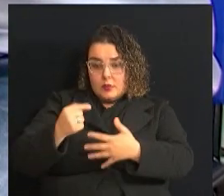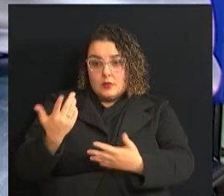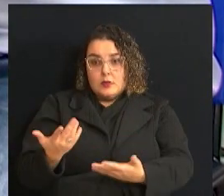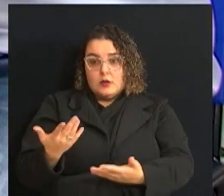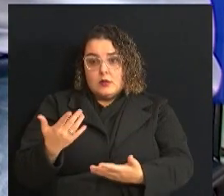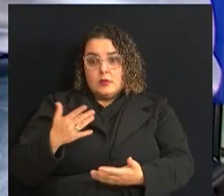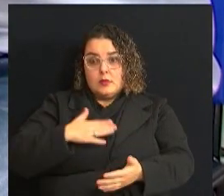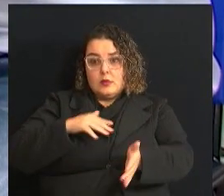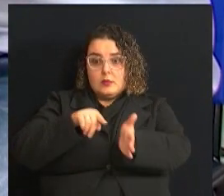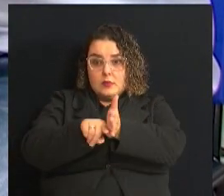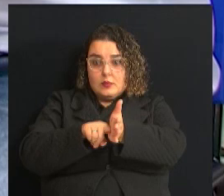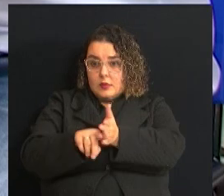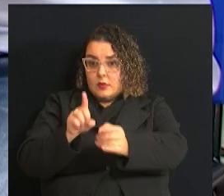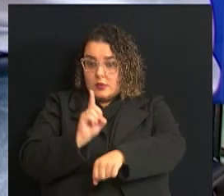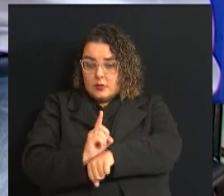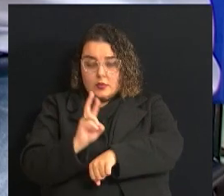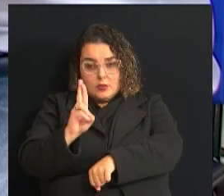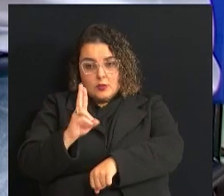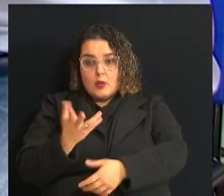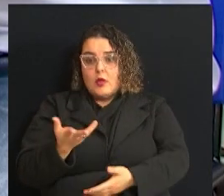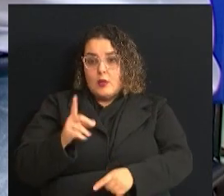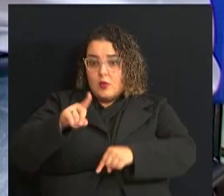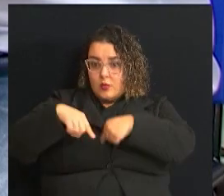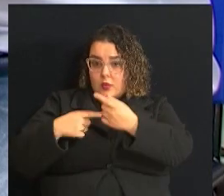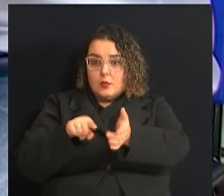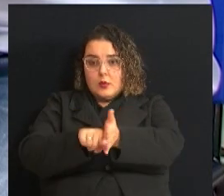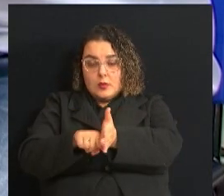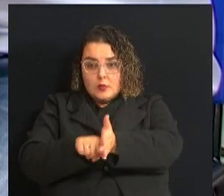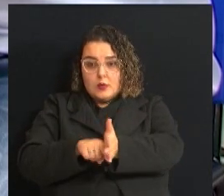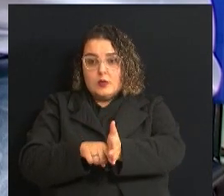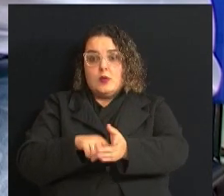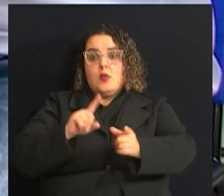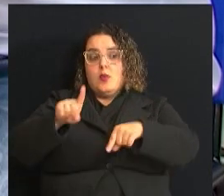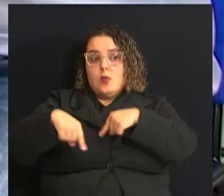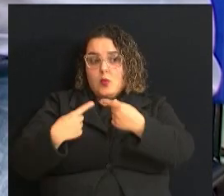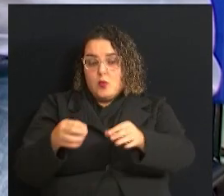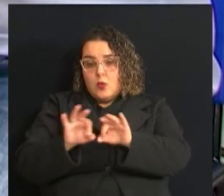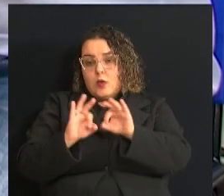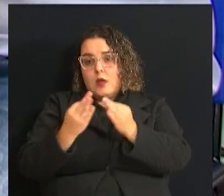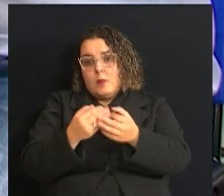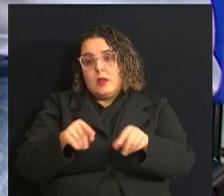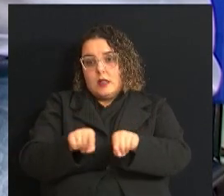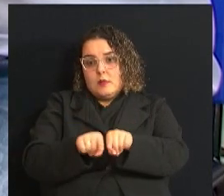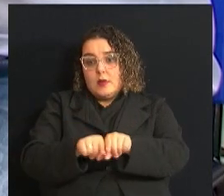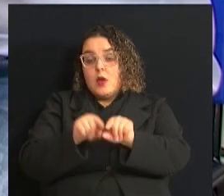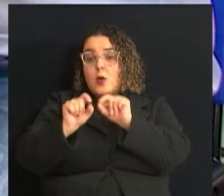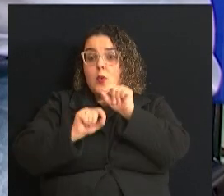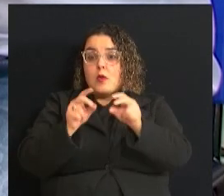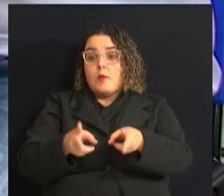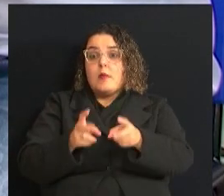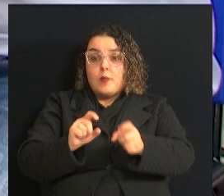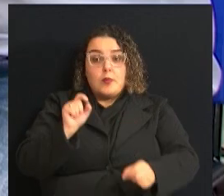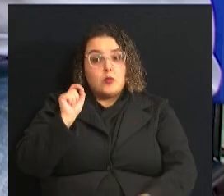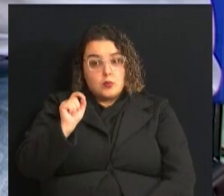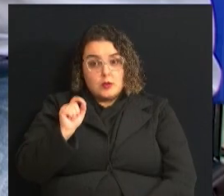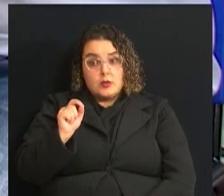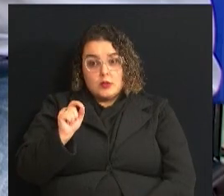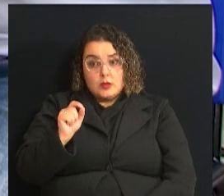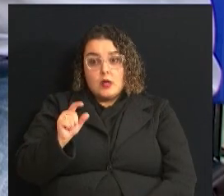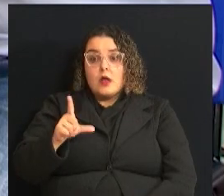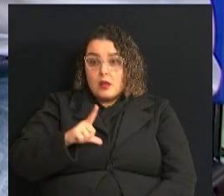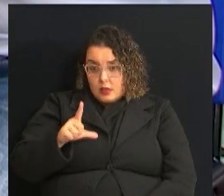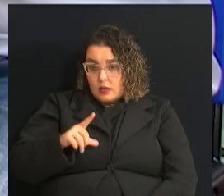de doutorado, agora recentemente em outra pesquisa entrevistei outras famílias também. E o que a gente percebe é que há